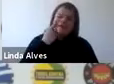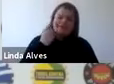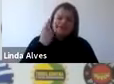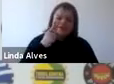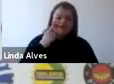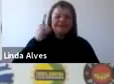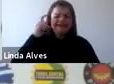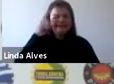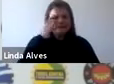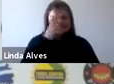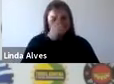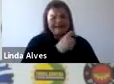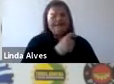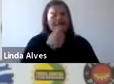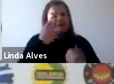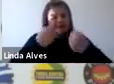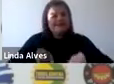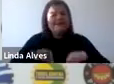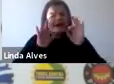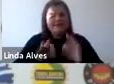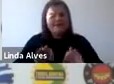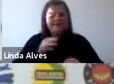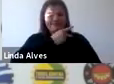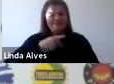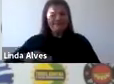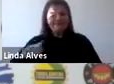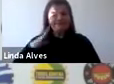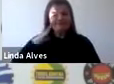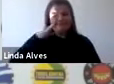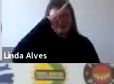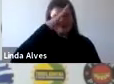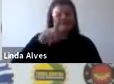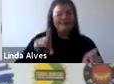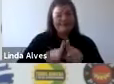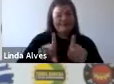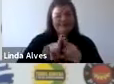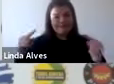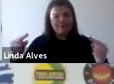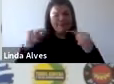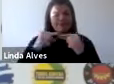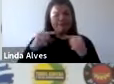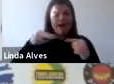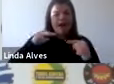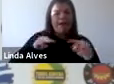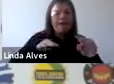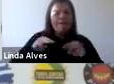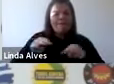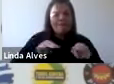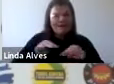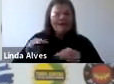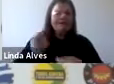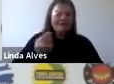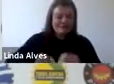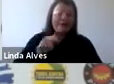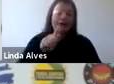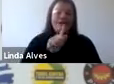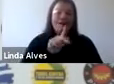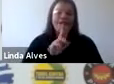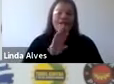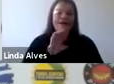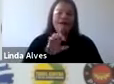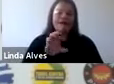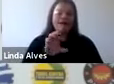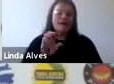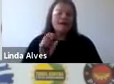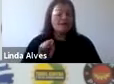acontecer, precisa acertar lá o presidente da República e o ministro da Economia dele, o Guedes, que hoje não foi num